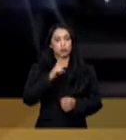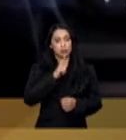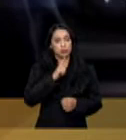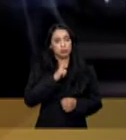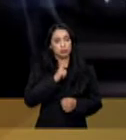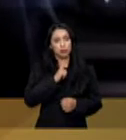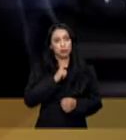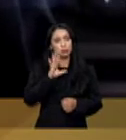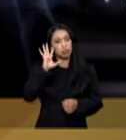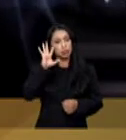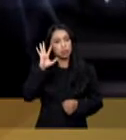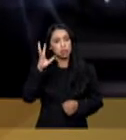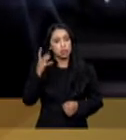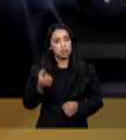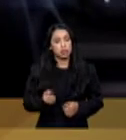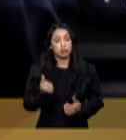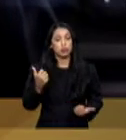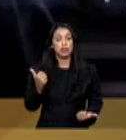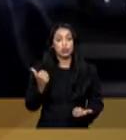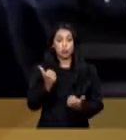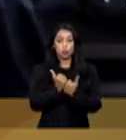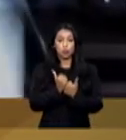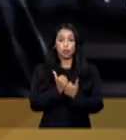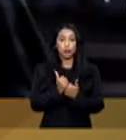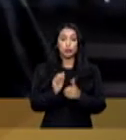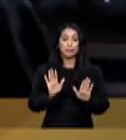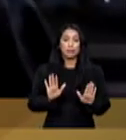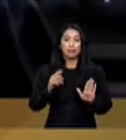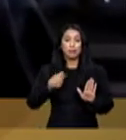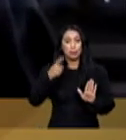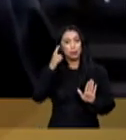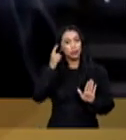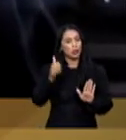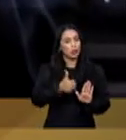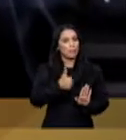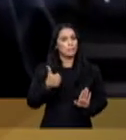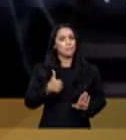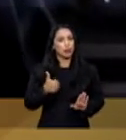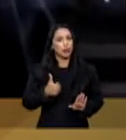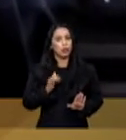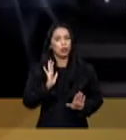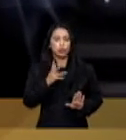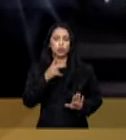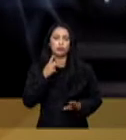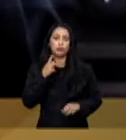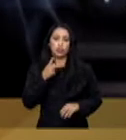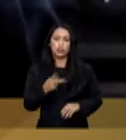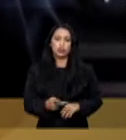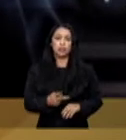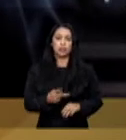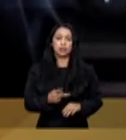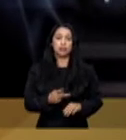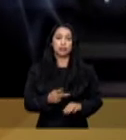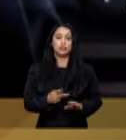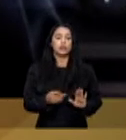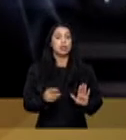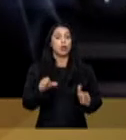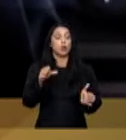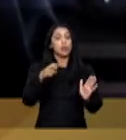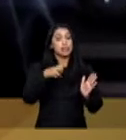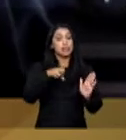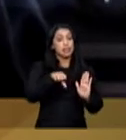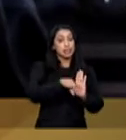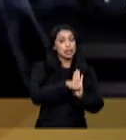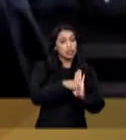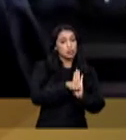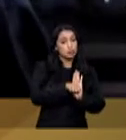me parece a melhor possível, esta ideia que acabo de anunciar, de tratar este delito aplicando